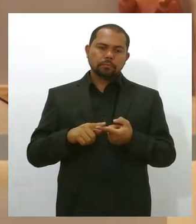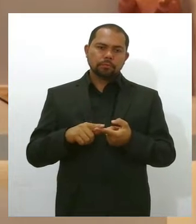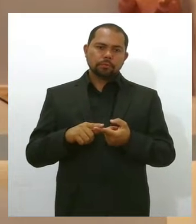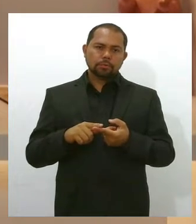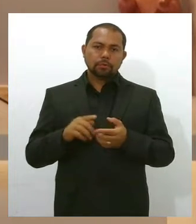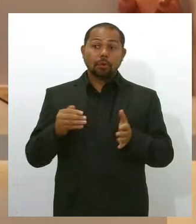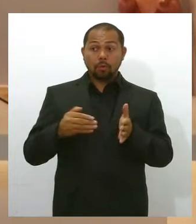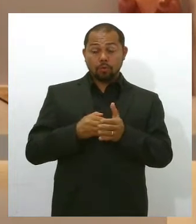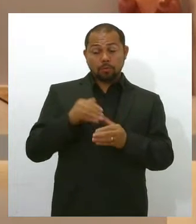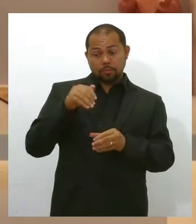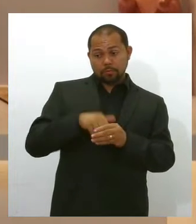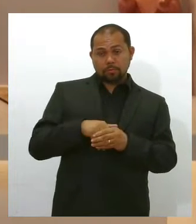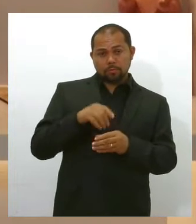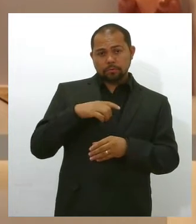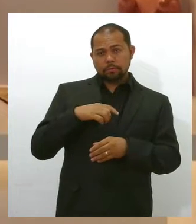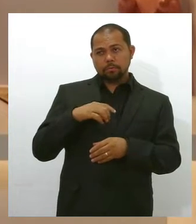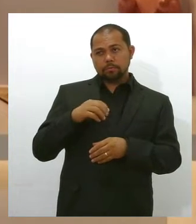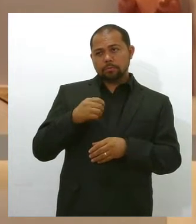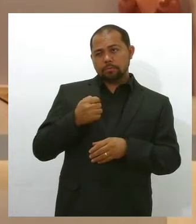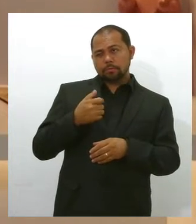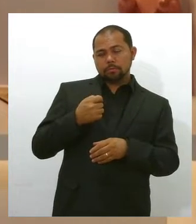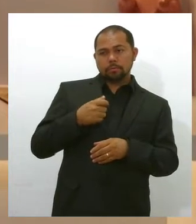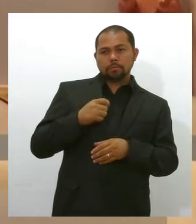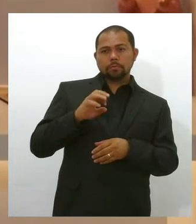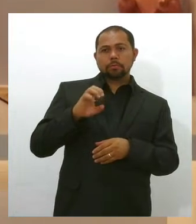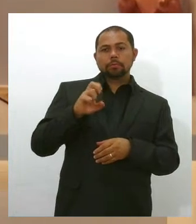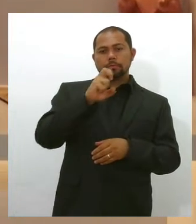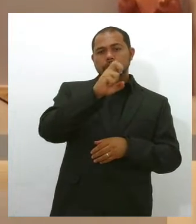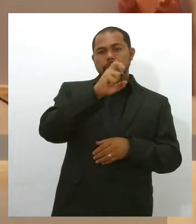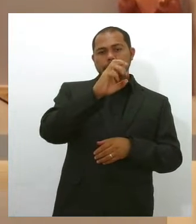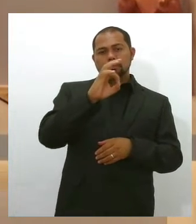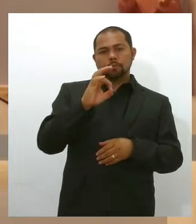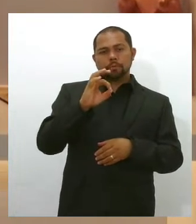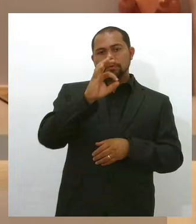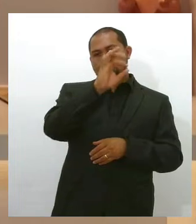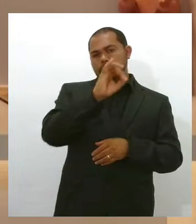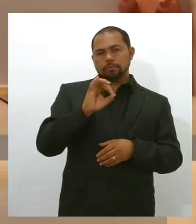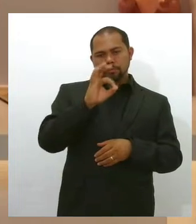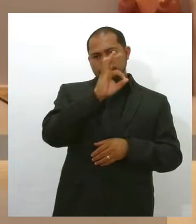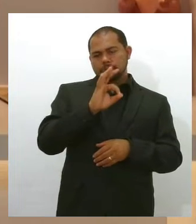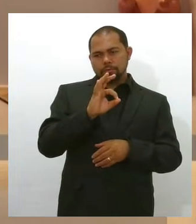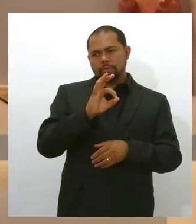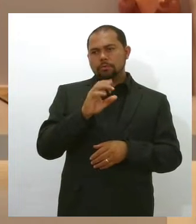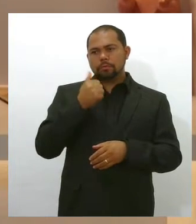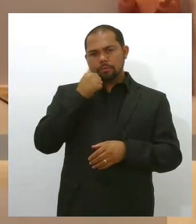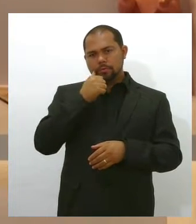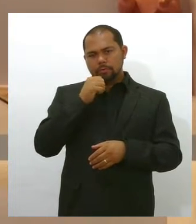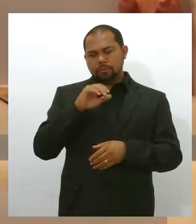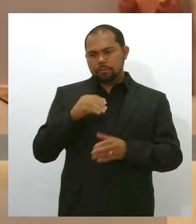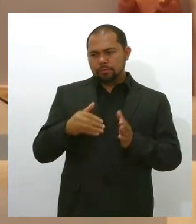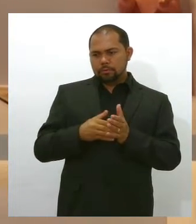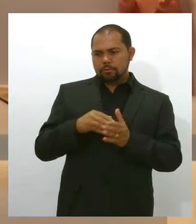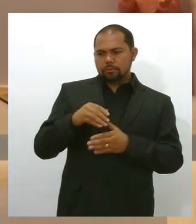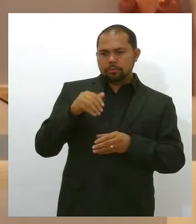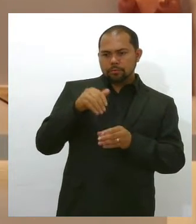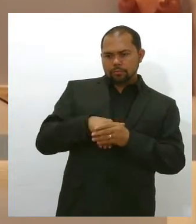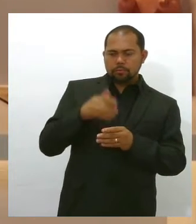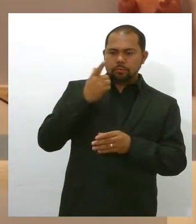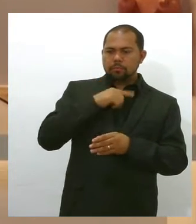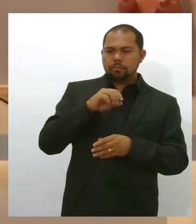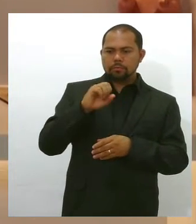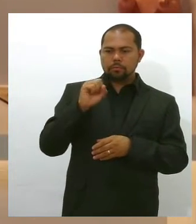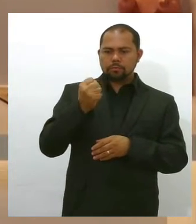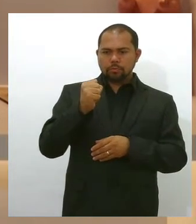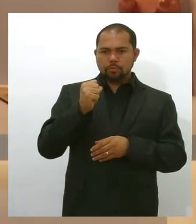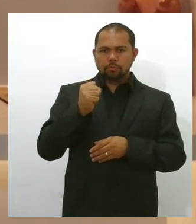cinquenta por cento no número de mulheres chegamos até oito eu acho que foram oito ainda assim um nada nesse mundo isso se